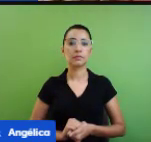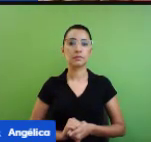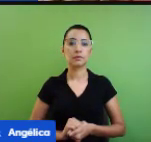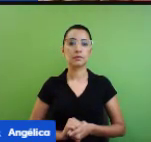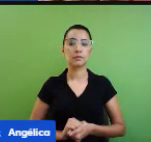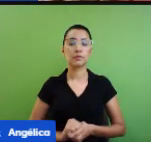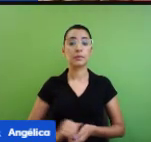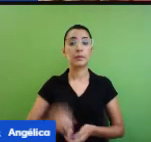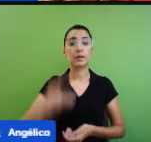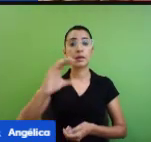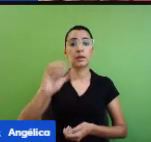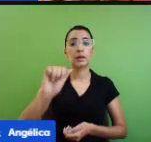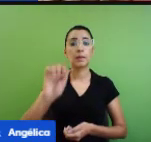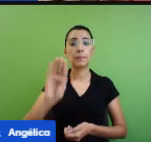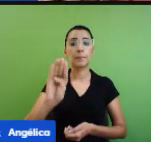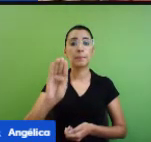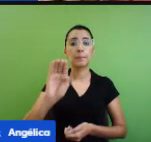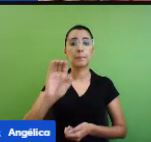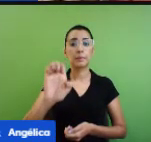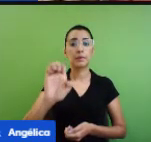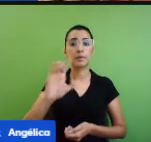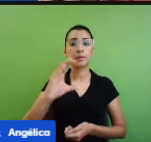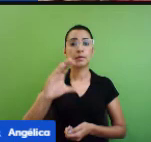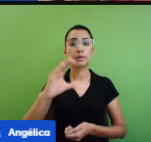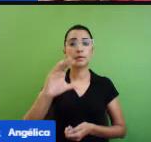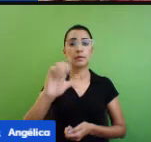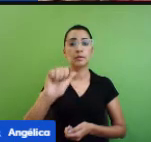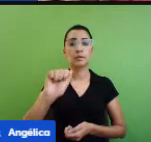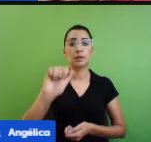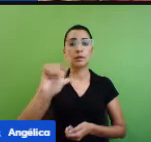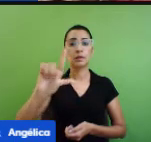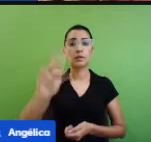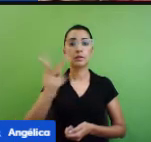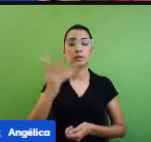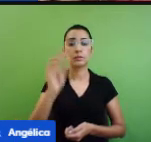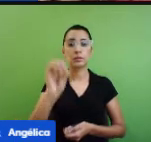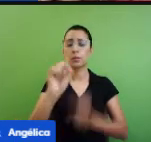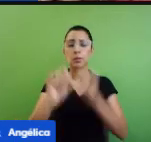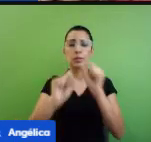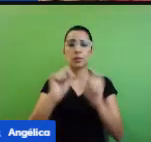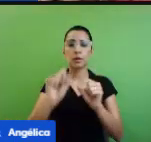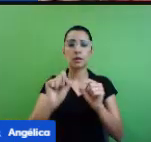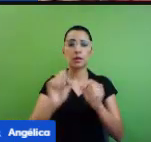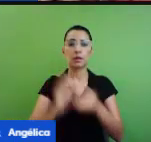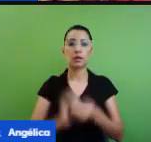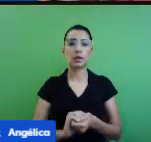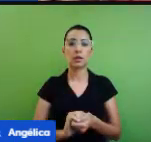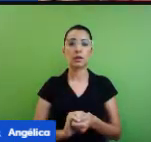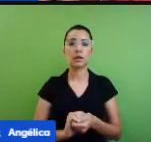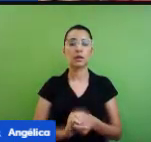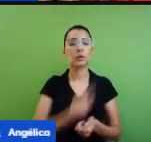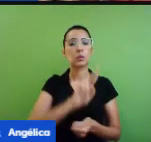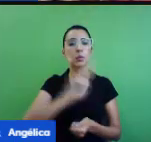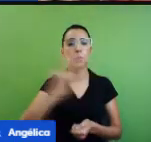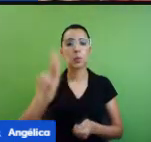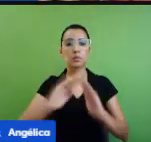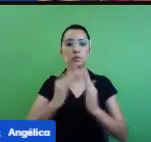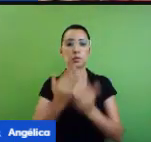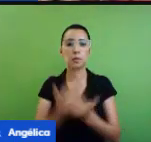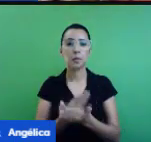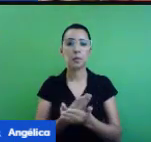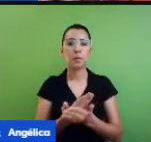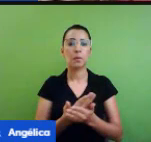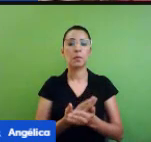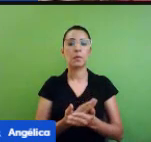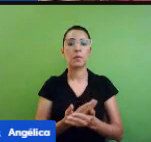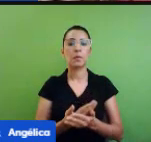O cabeçalho. O cabeçalho é utilizado, alguns professores gostam de